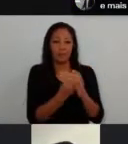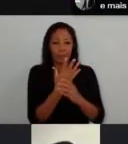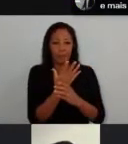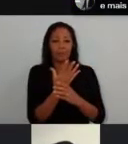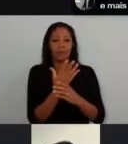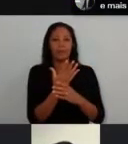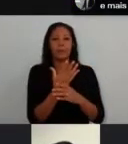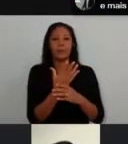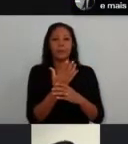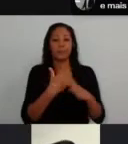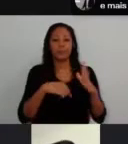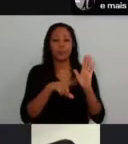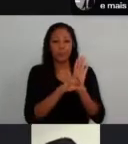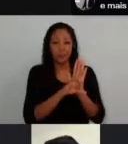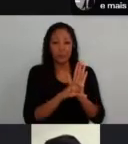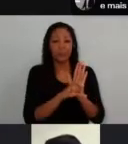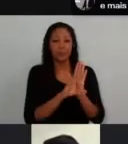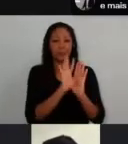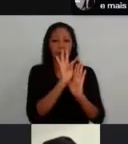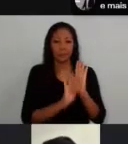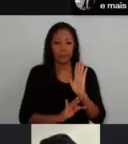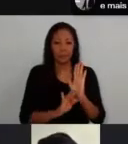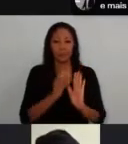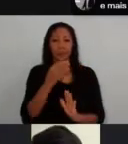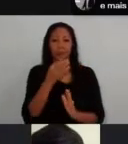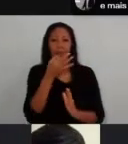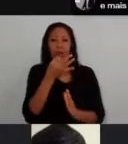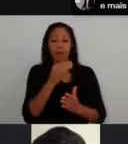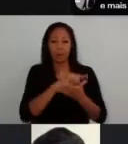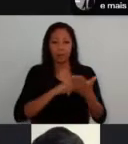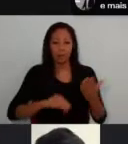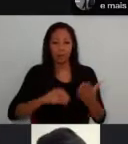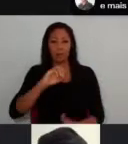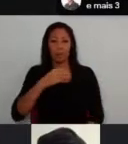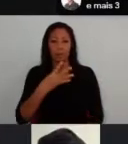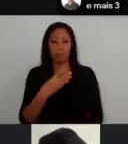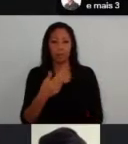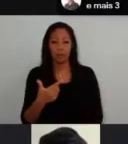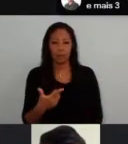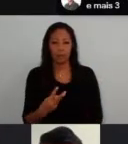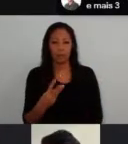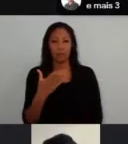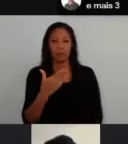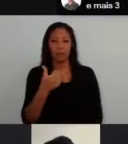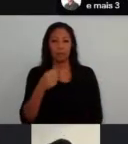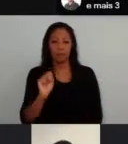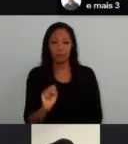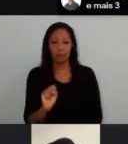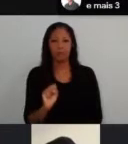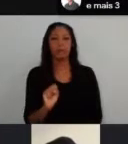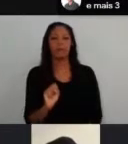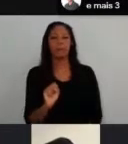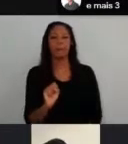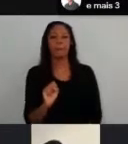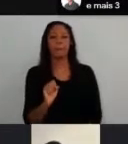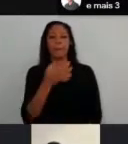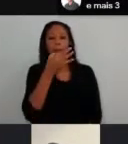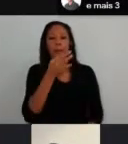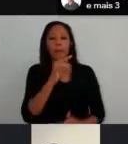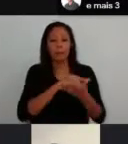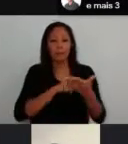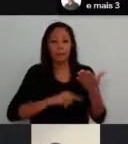Pareceu ao projeto de lei número 043/2017, Poder Legislativo Municipal, vereador Ítalo de Brito Siqueira. Pareceu ao projeto de